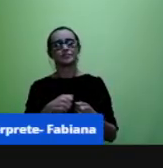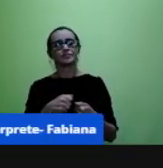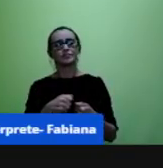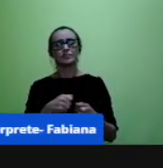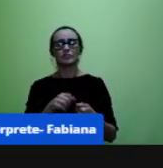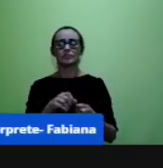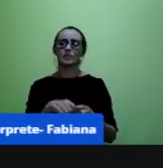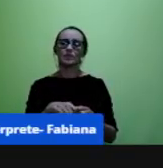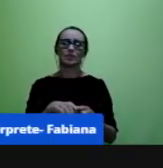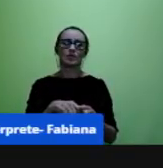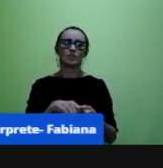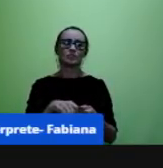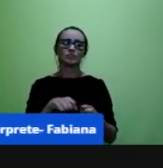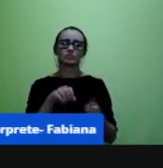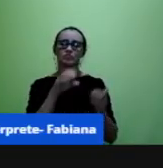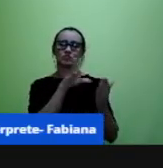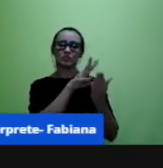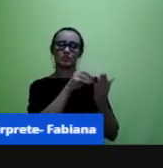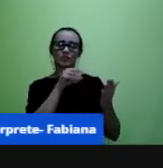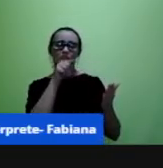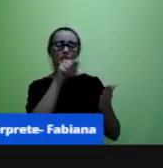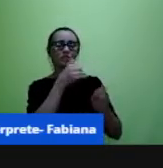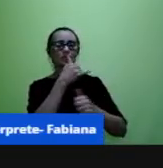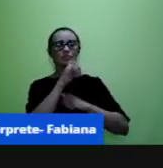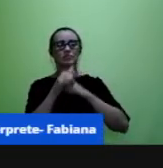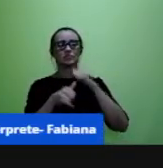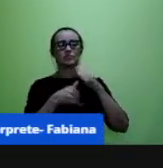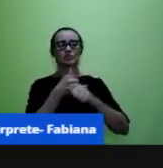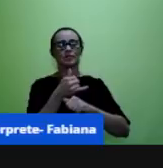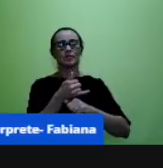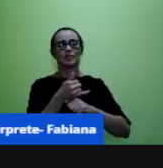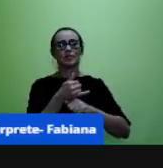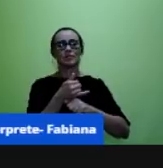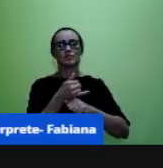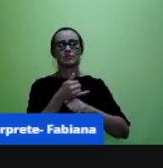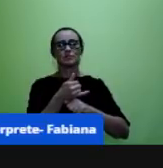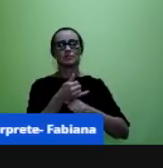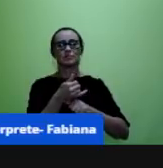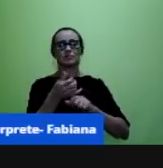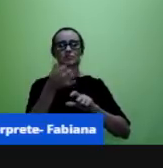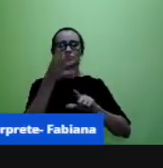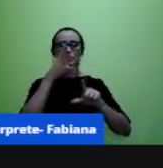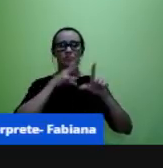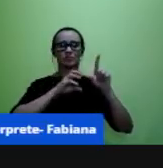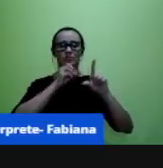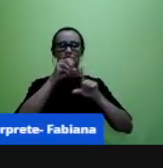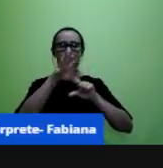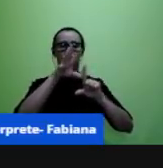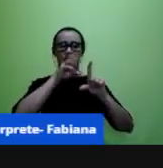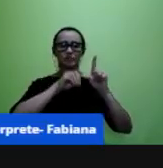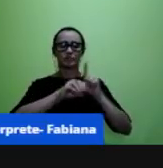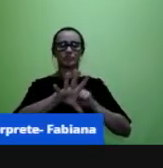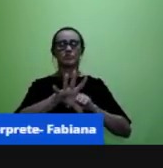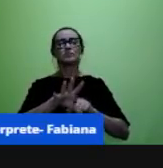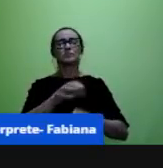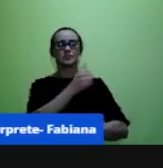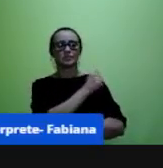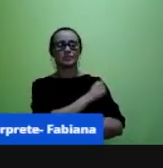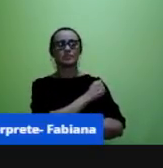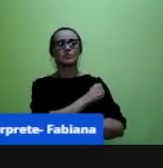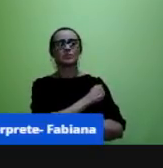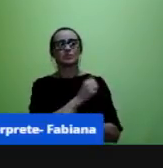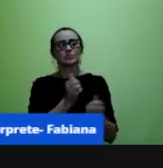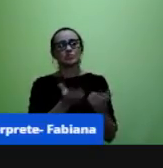online para passar lá para os alunos, né, nos grupos que a gente utiliza durante as aulas. Além